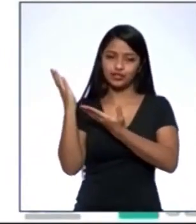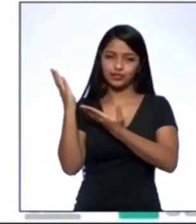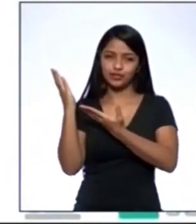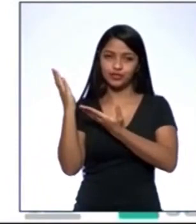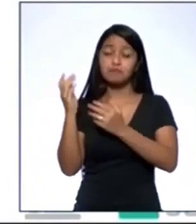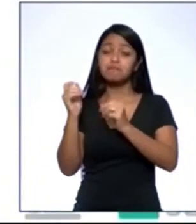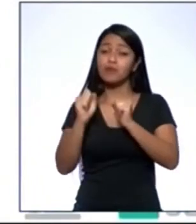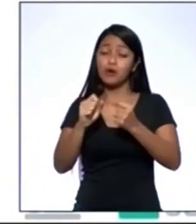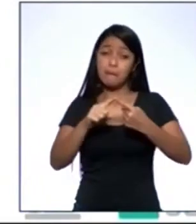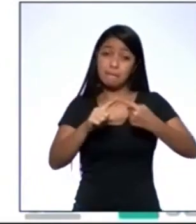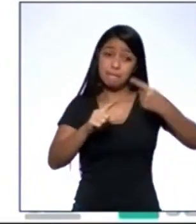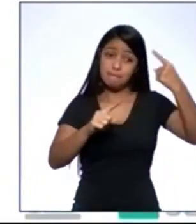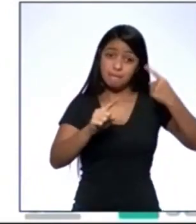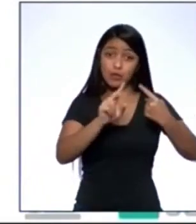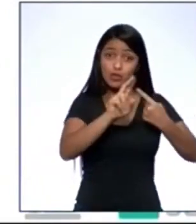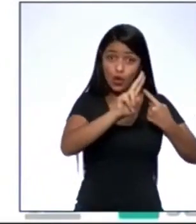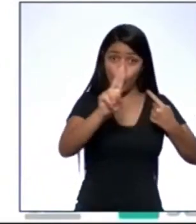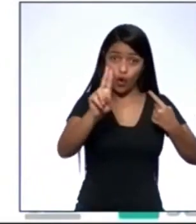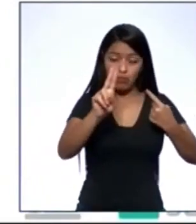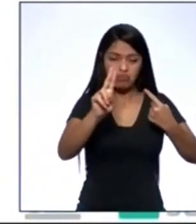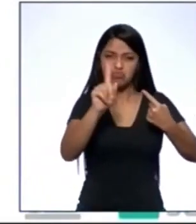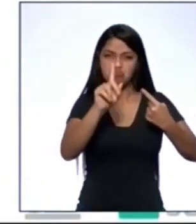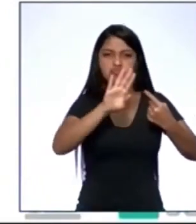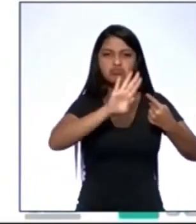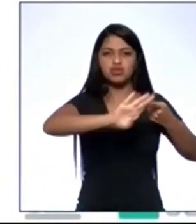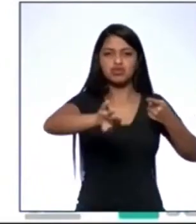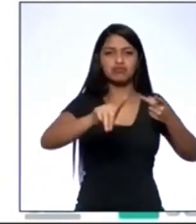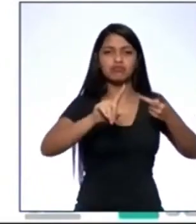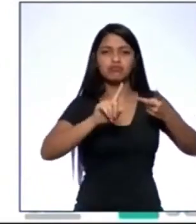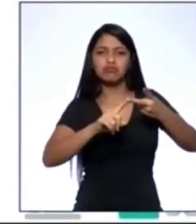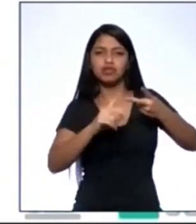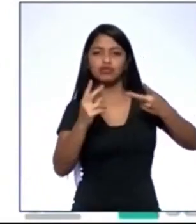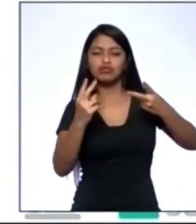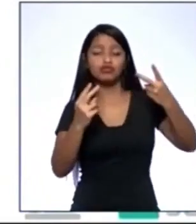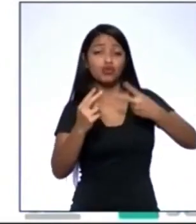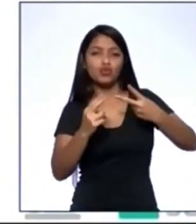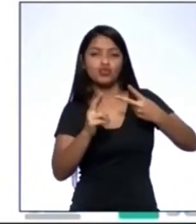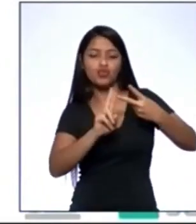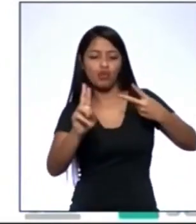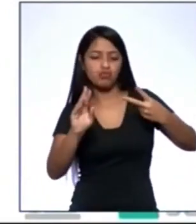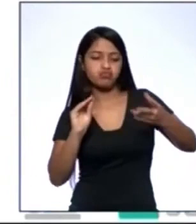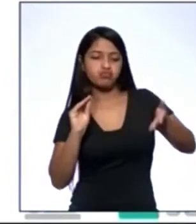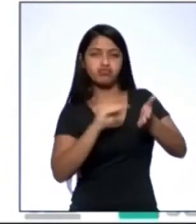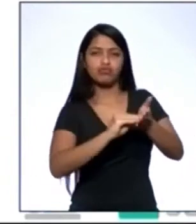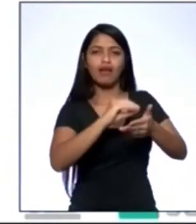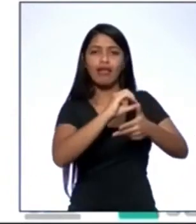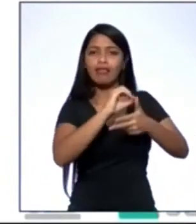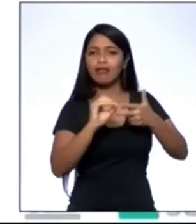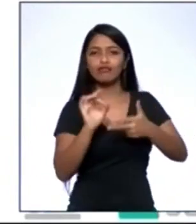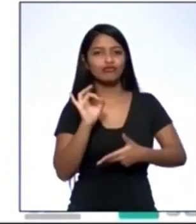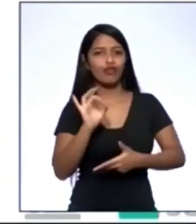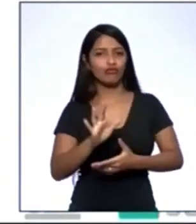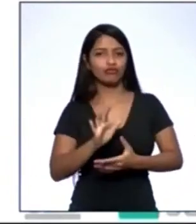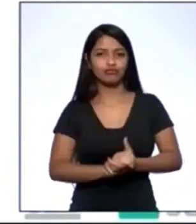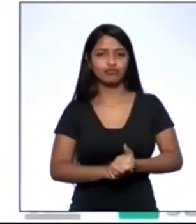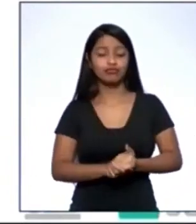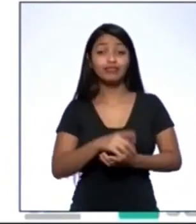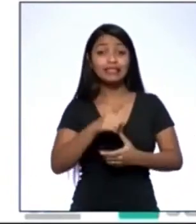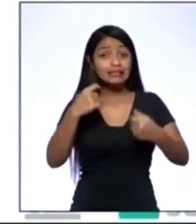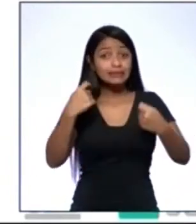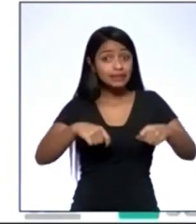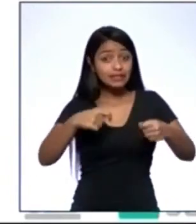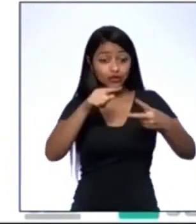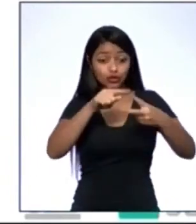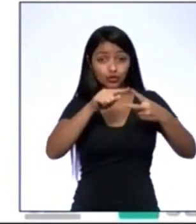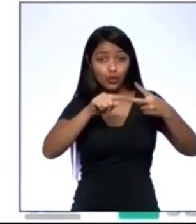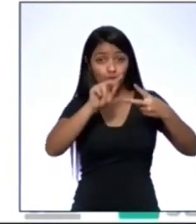escrito efeito cumulativo, né? Ou bioacumulação, tá? E aí você tem que relacionar, que é isso que